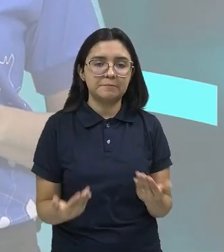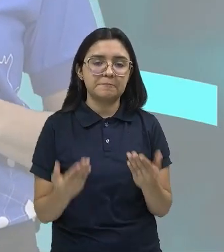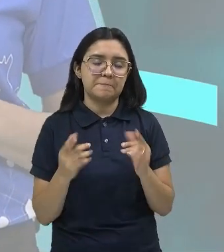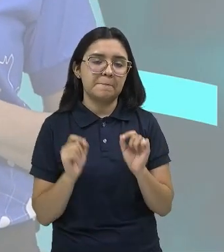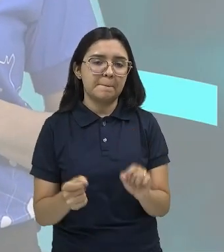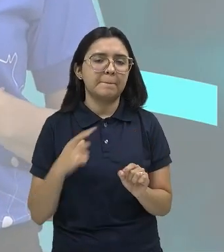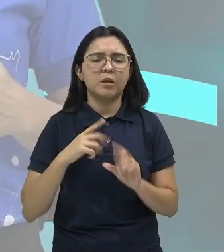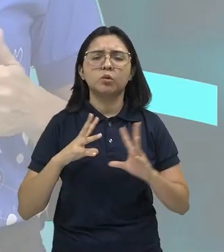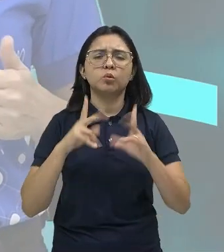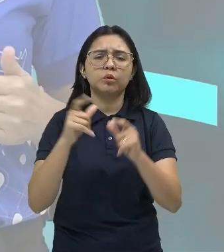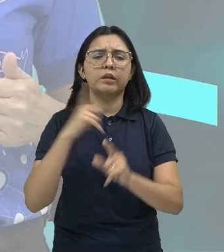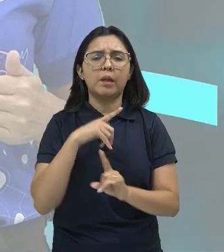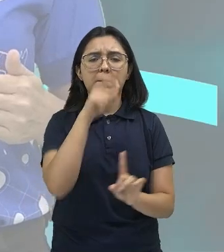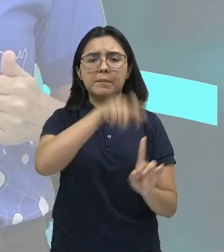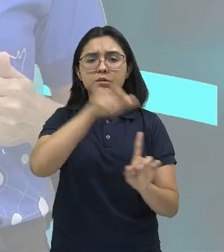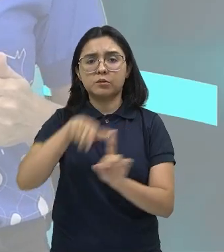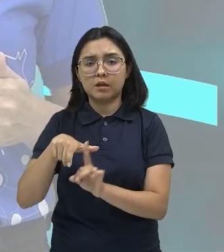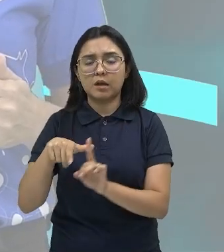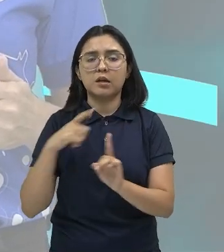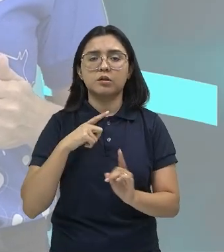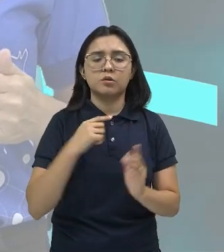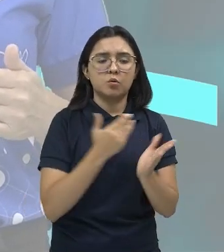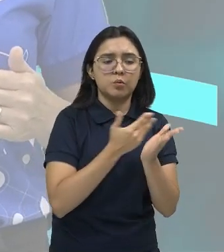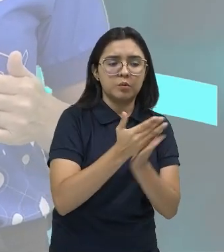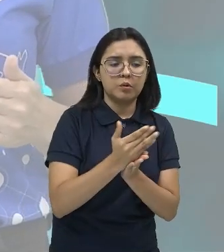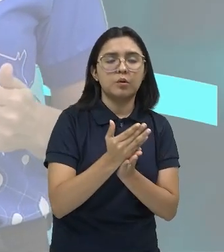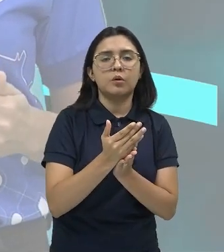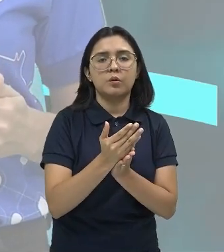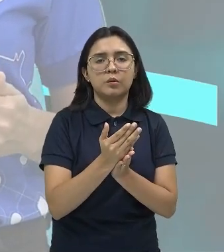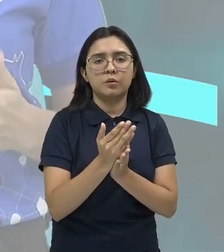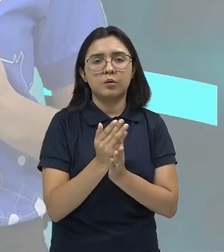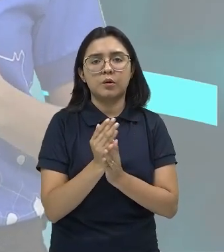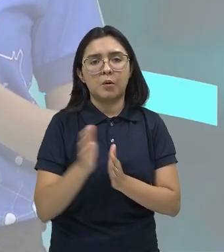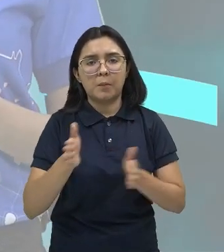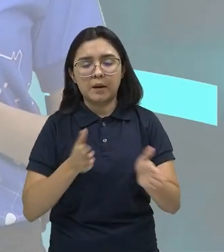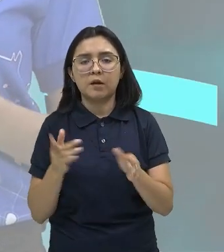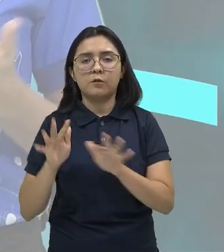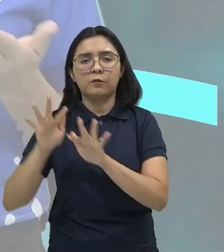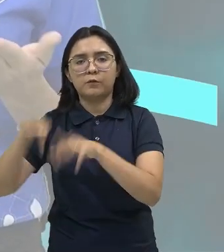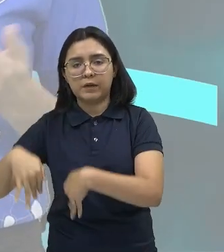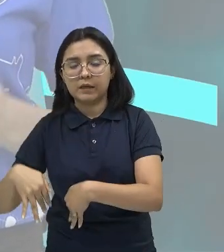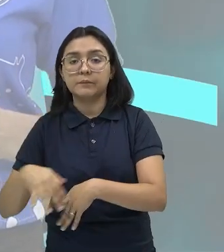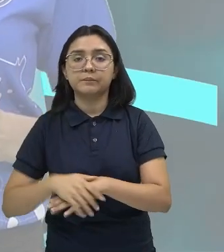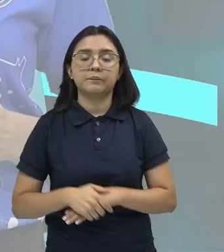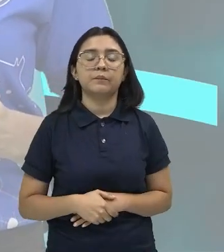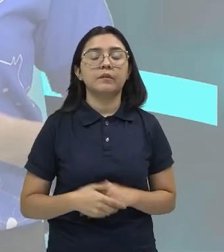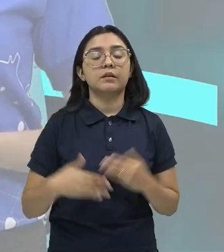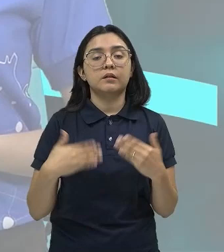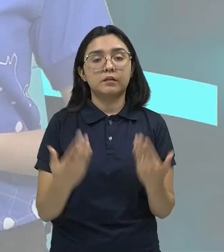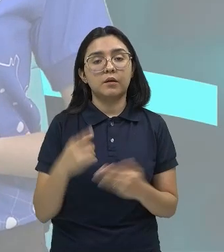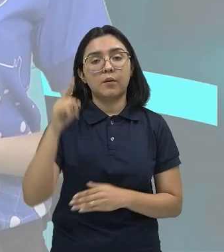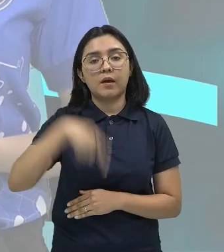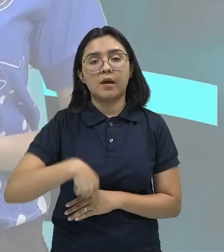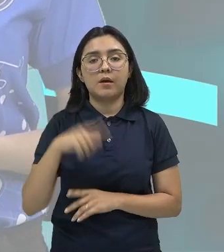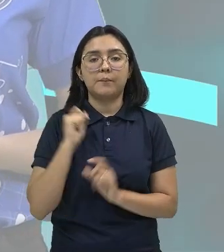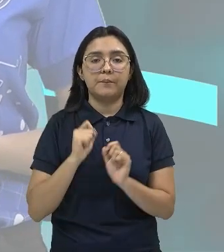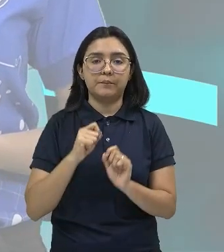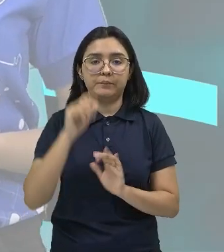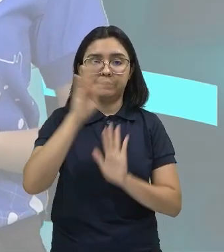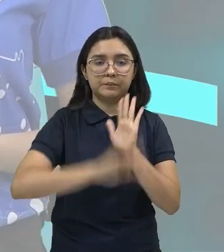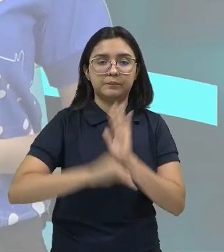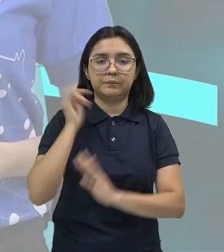personagem, um enredo, um começo, meio, um clímax e um fim, então você está falando de um narrative